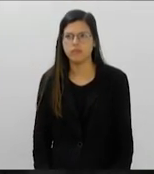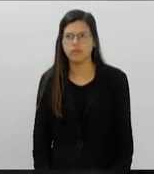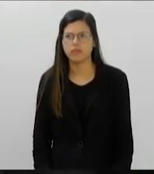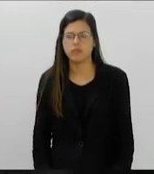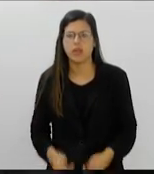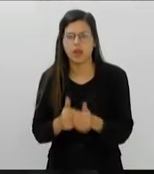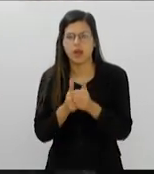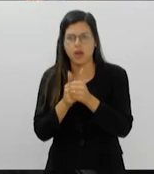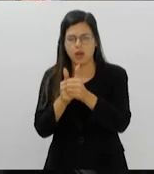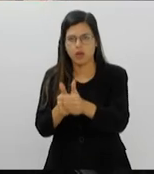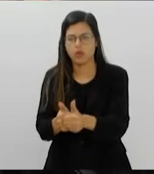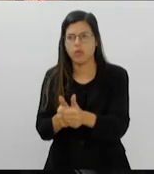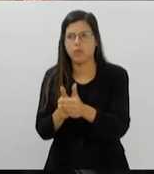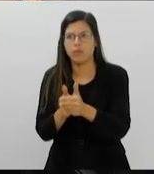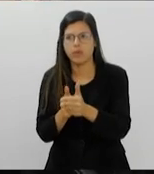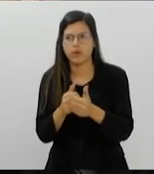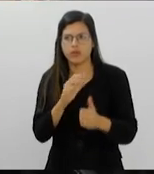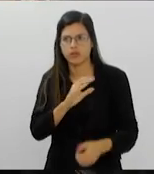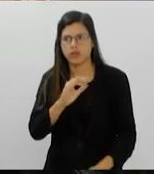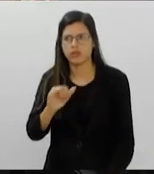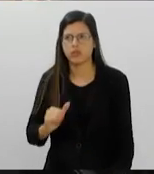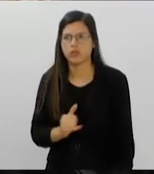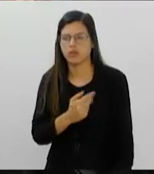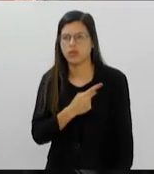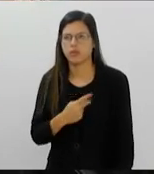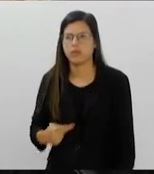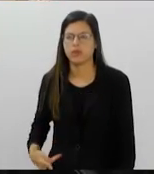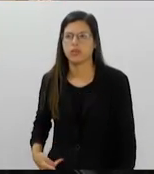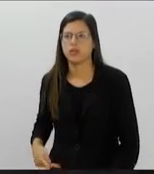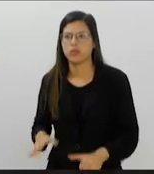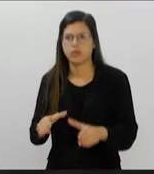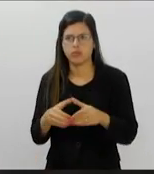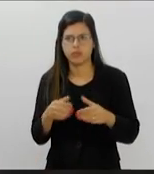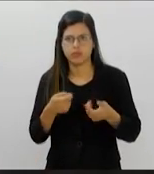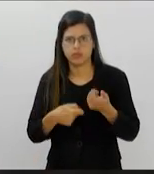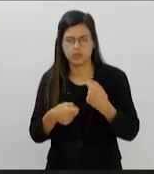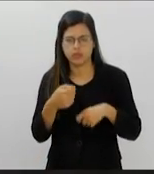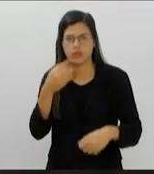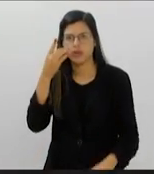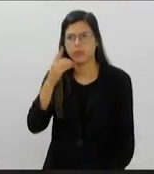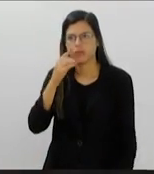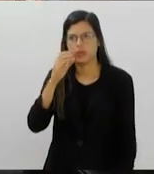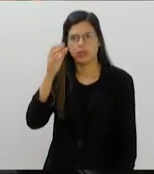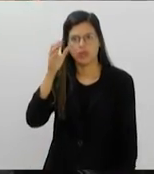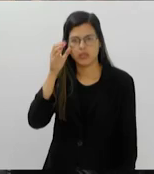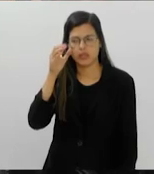Acompanho o parecer da CCJ, presidente. Muito obrigado, deputado. Pela Comissão de Economia, deputada Célia Jordão.